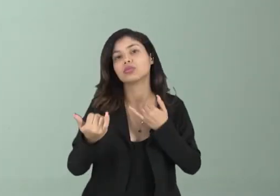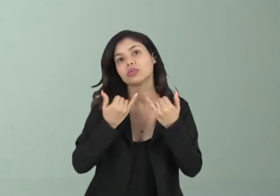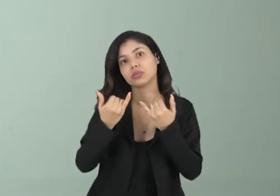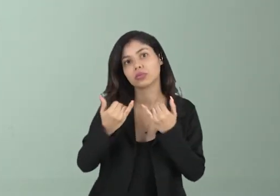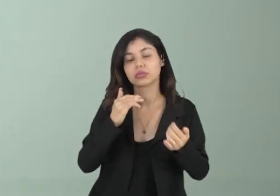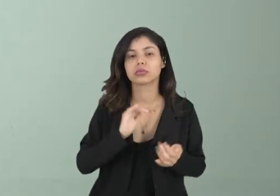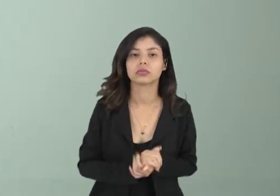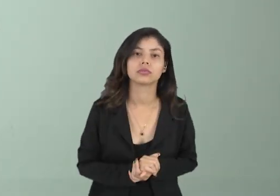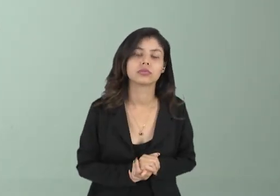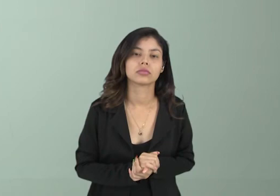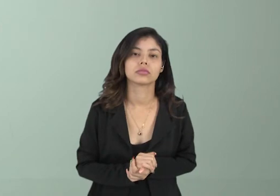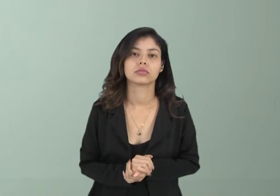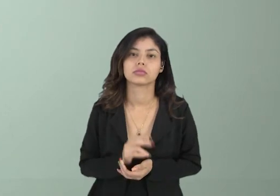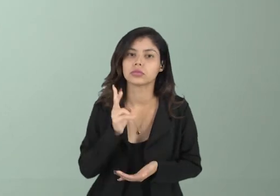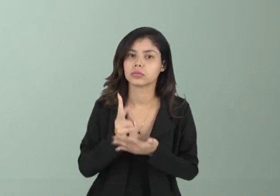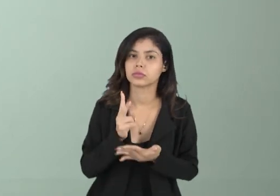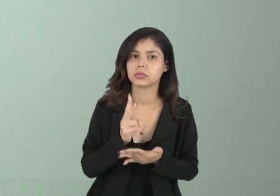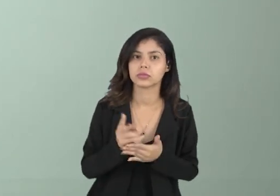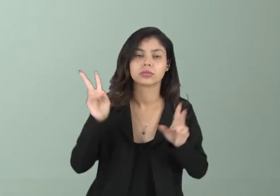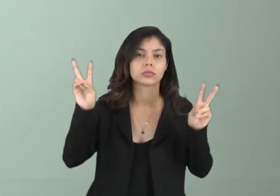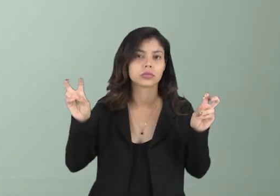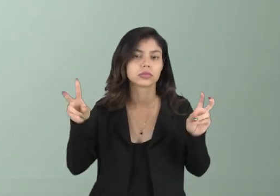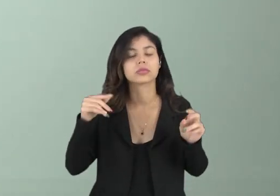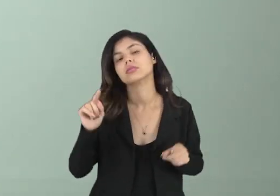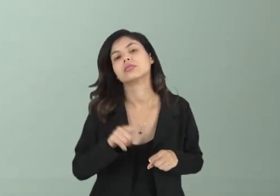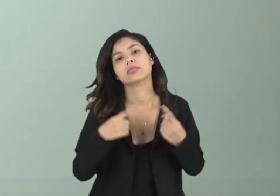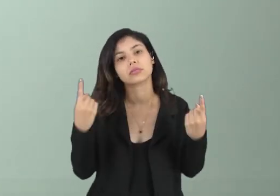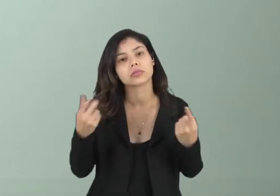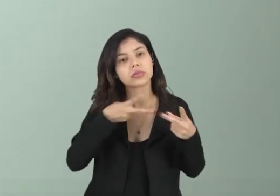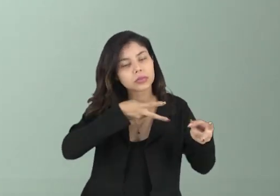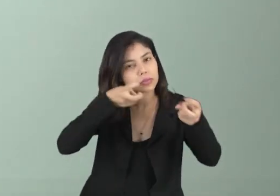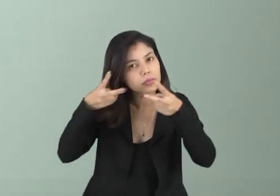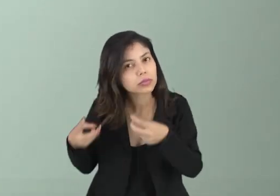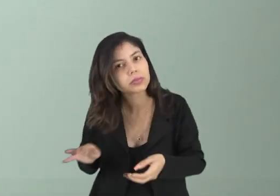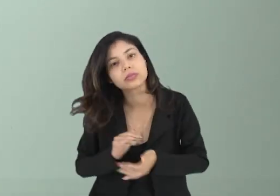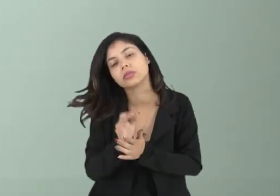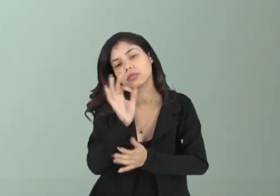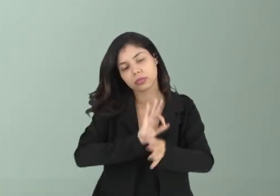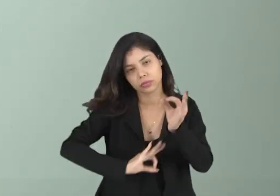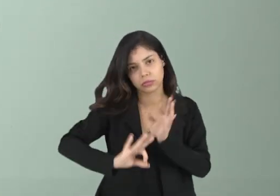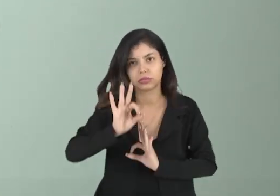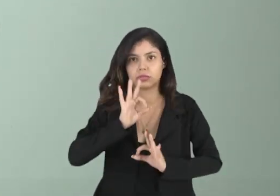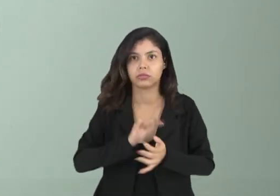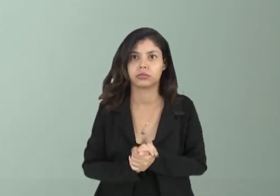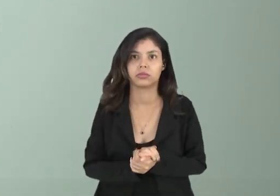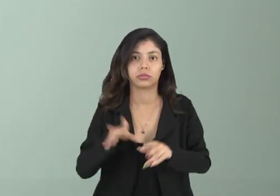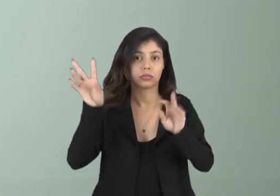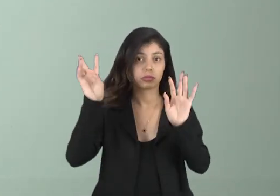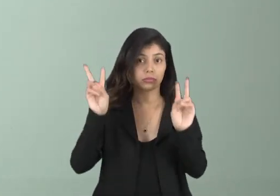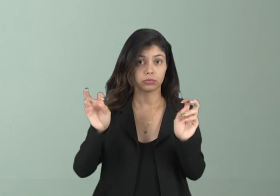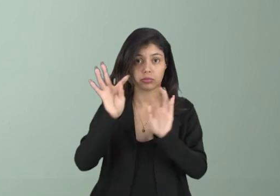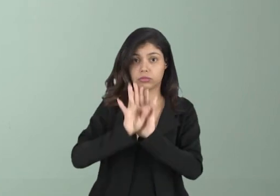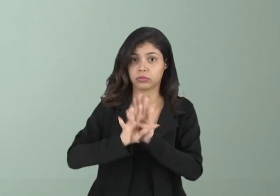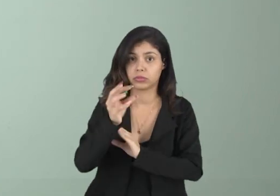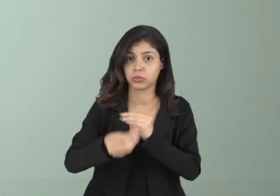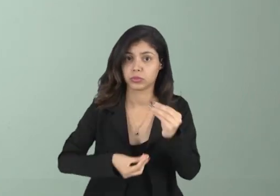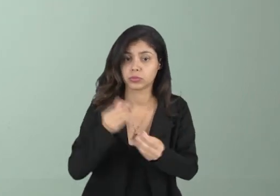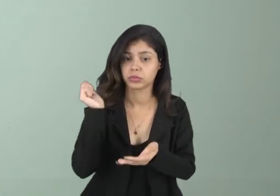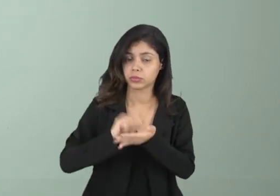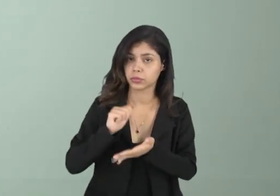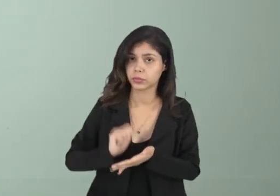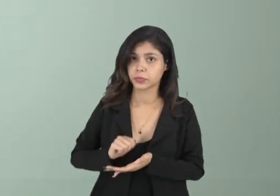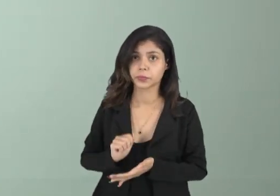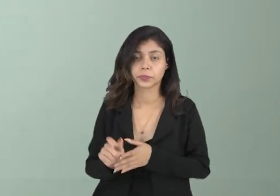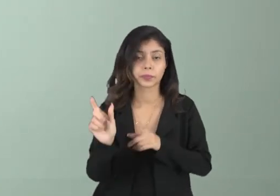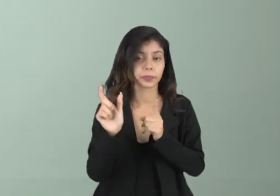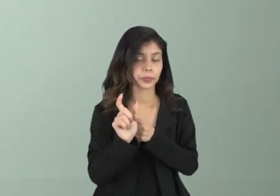mesma coisa, do mesmo assunto, e realmente tratam. Porém, é importante observar a organização desse texto, a forma como está escrito,